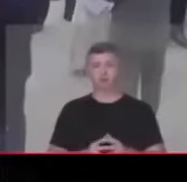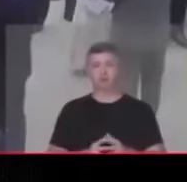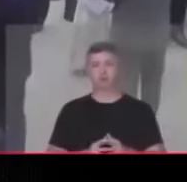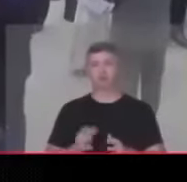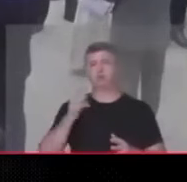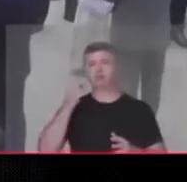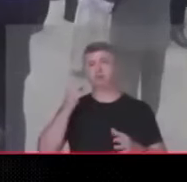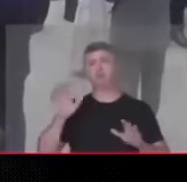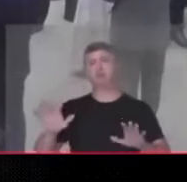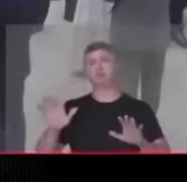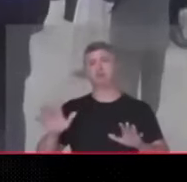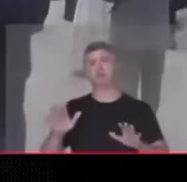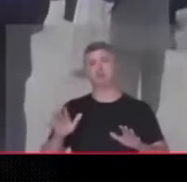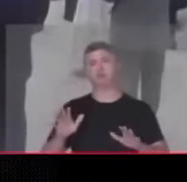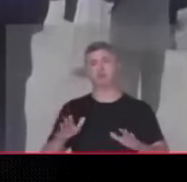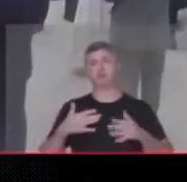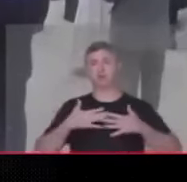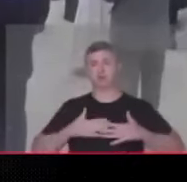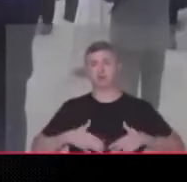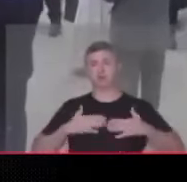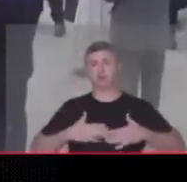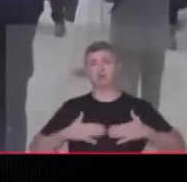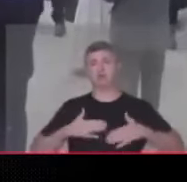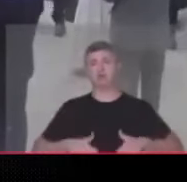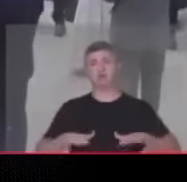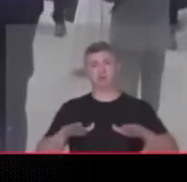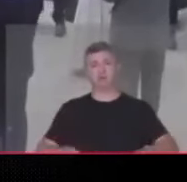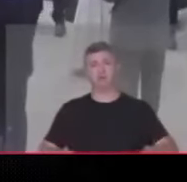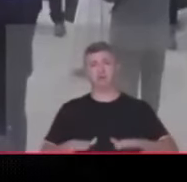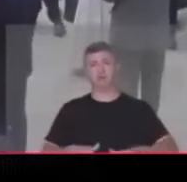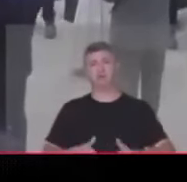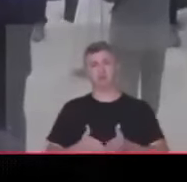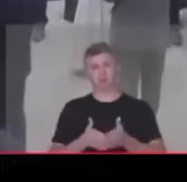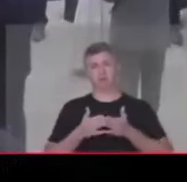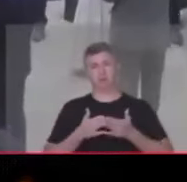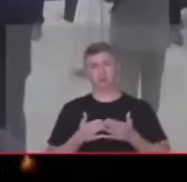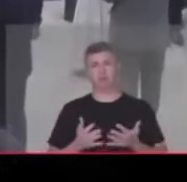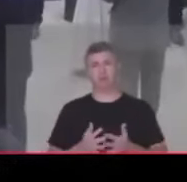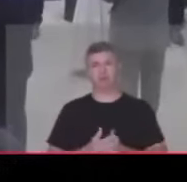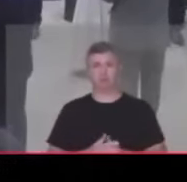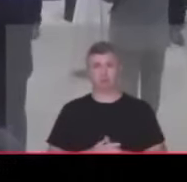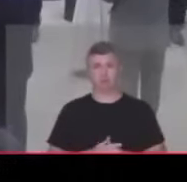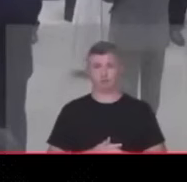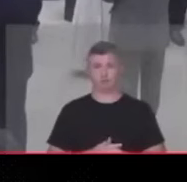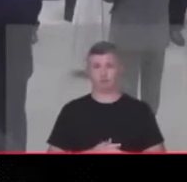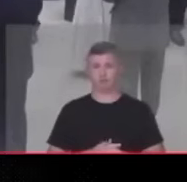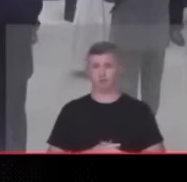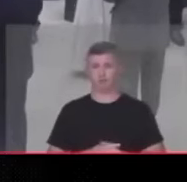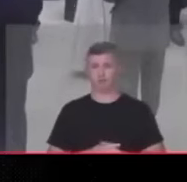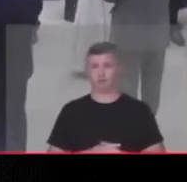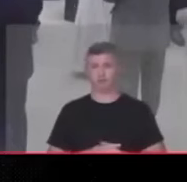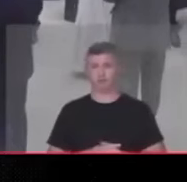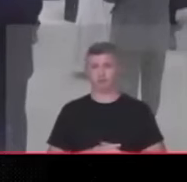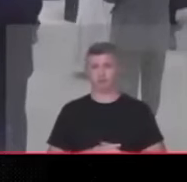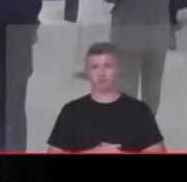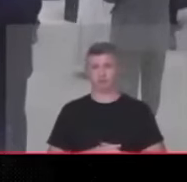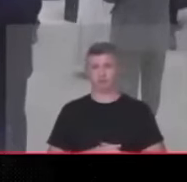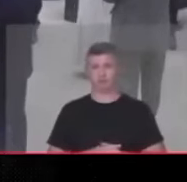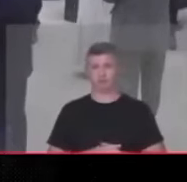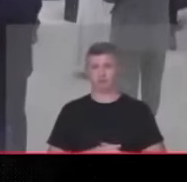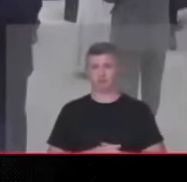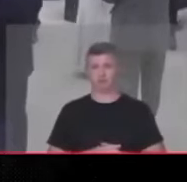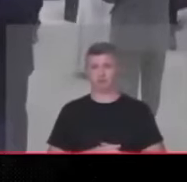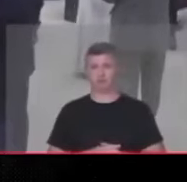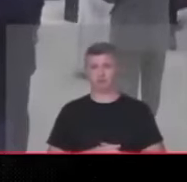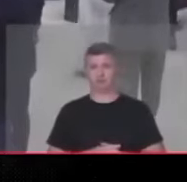deputados. É tempo de muita calma, é momento de muita calma nessa hora, por favor. Muita calma, muita calma.